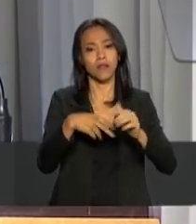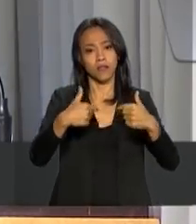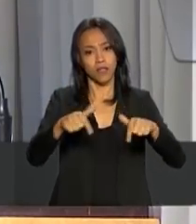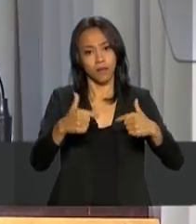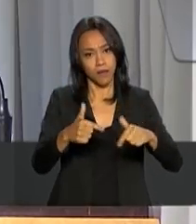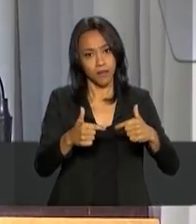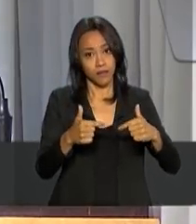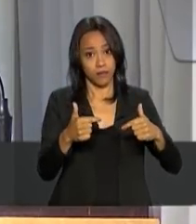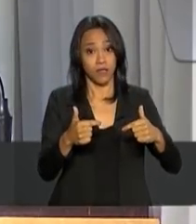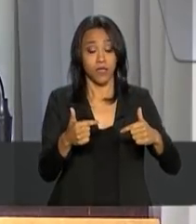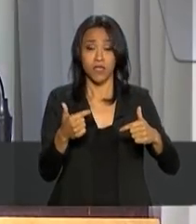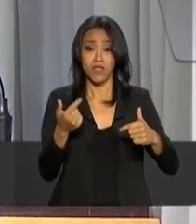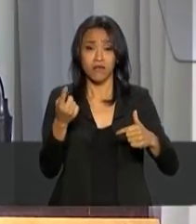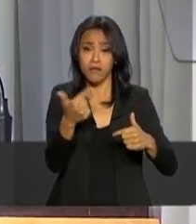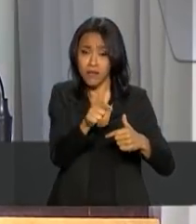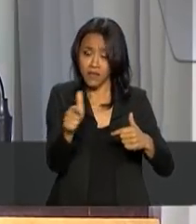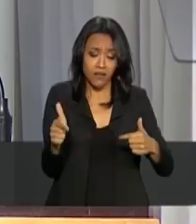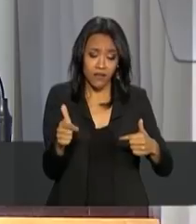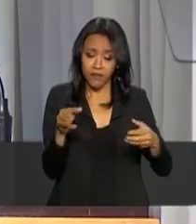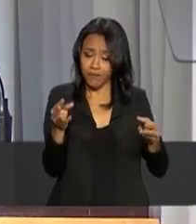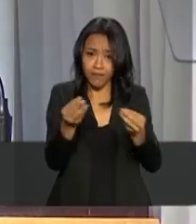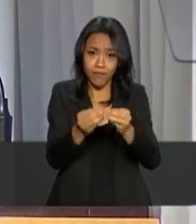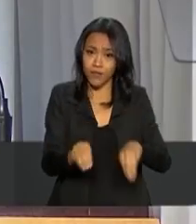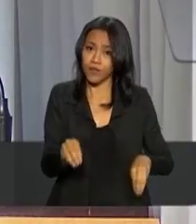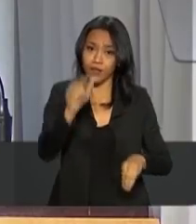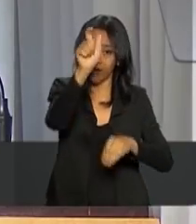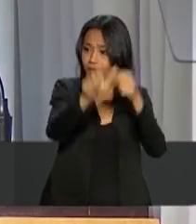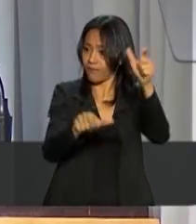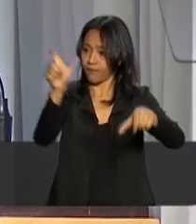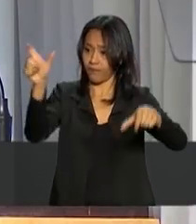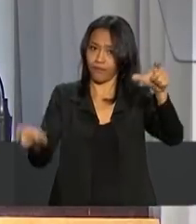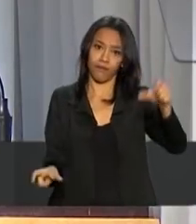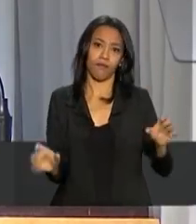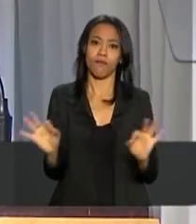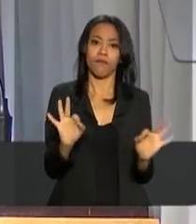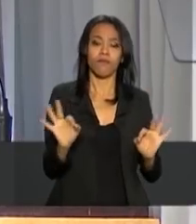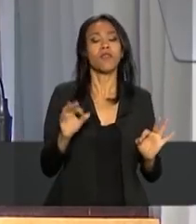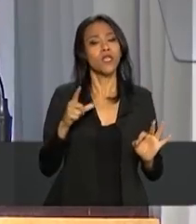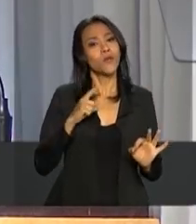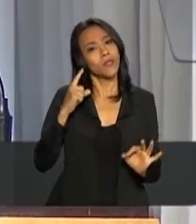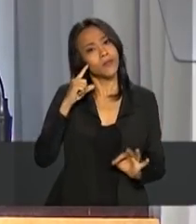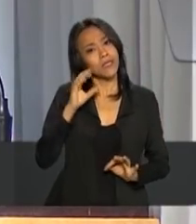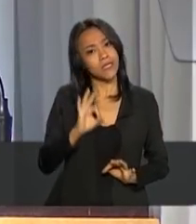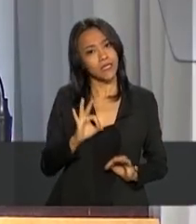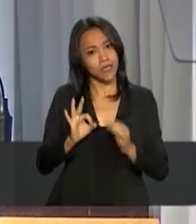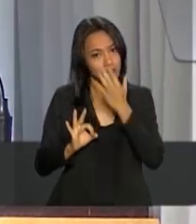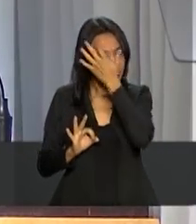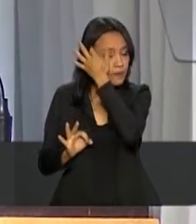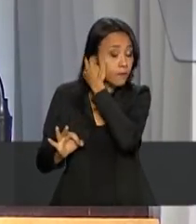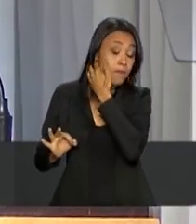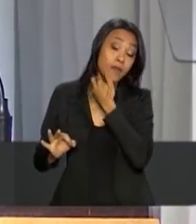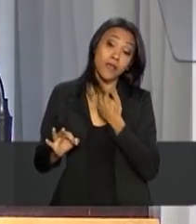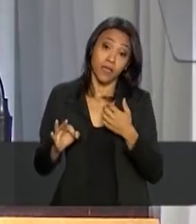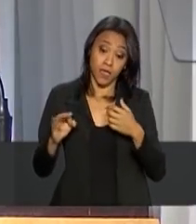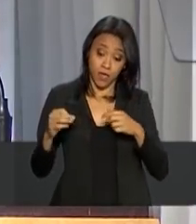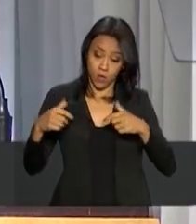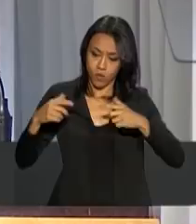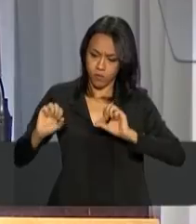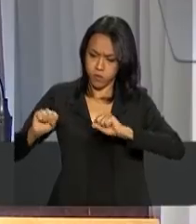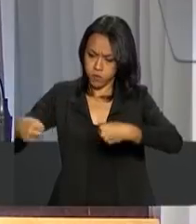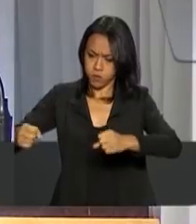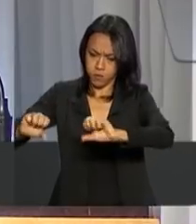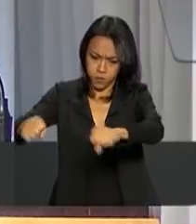século XXI, sem prejudicar o direito dos trabalhadores, porque eu tenho a mais absoluta convicção de que as forças produtivas do país são